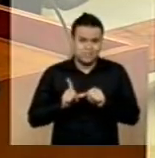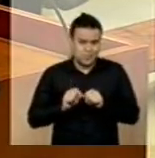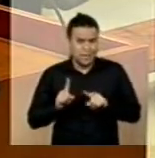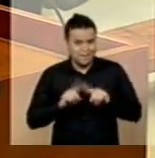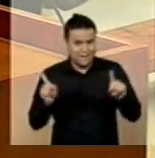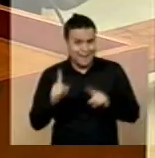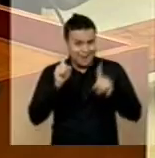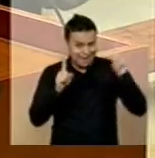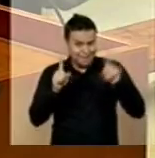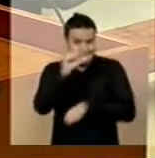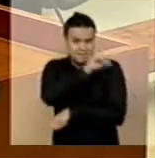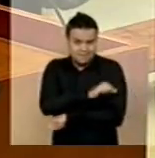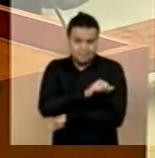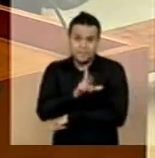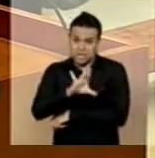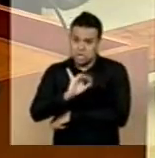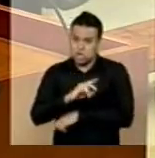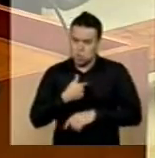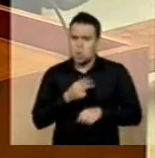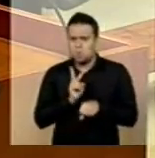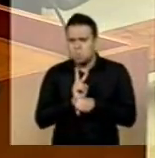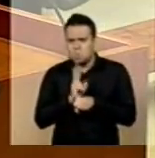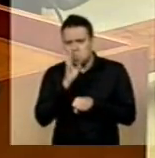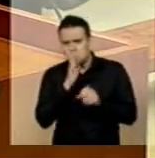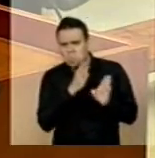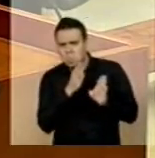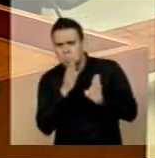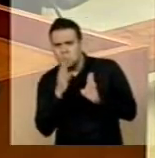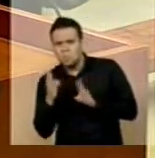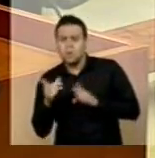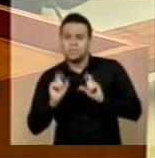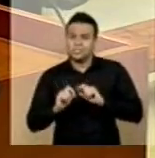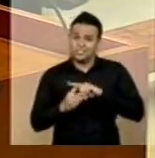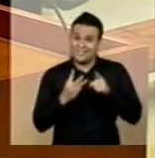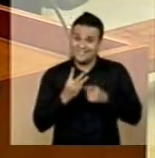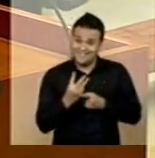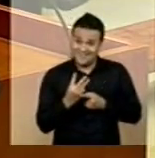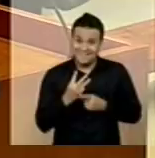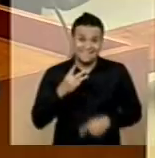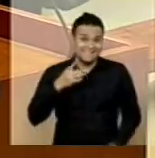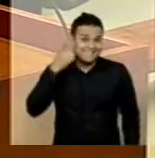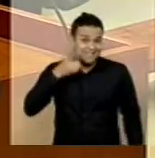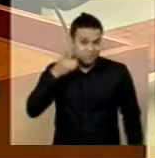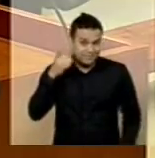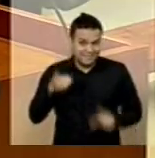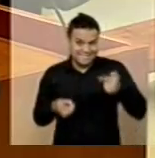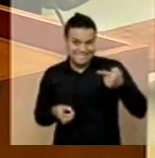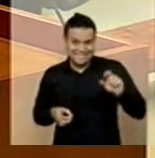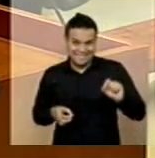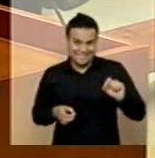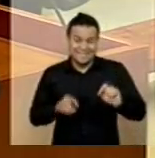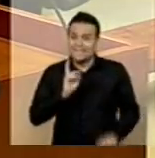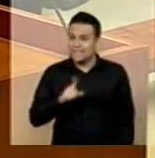Janeiro, que eu acompanhei com cuidado o caso, eram 3 deputados em 70, não eram